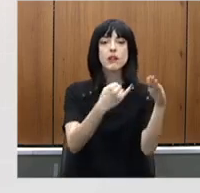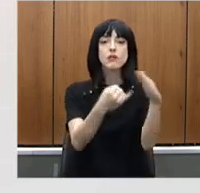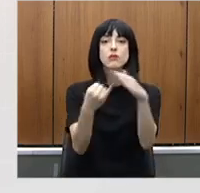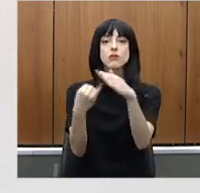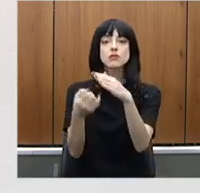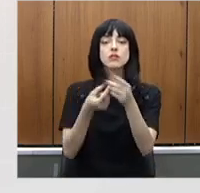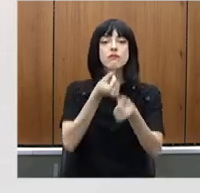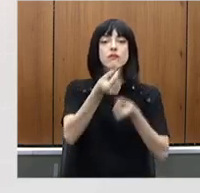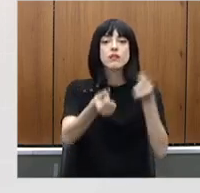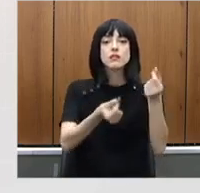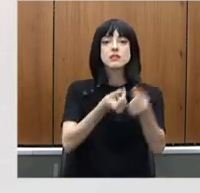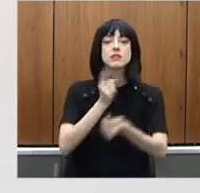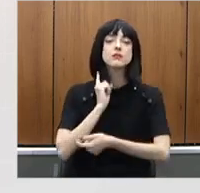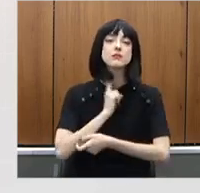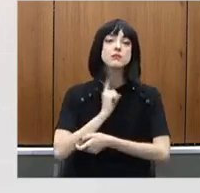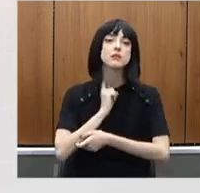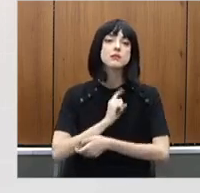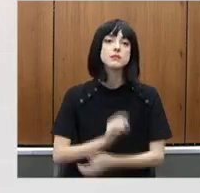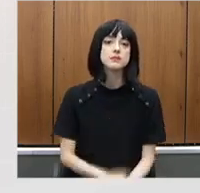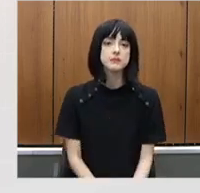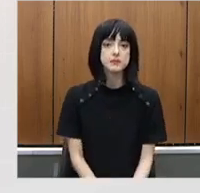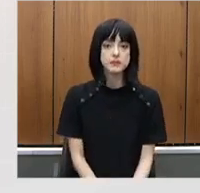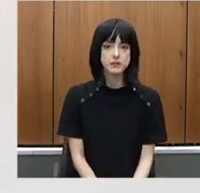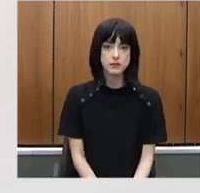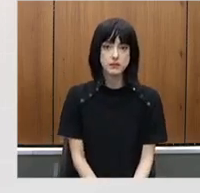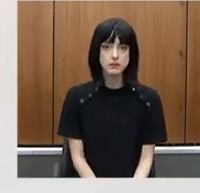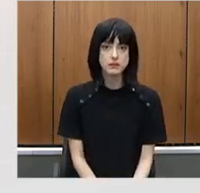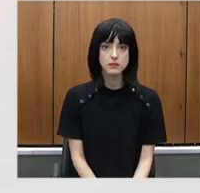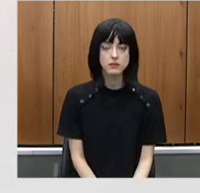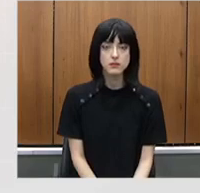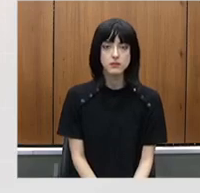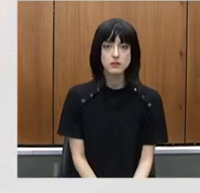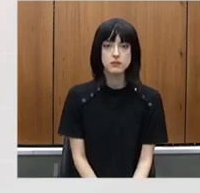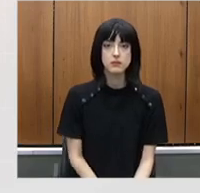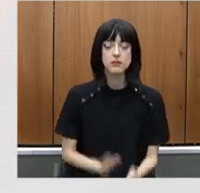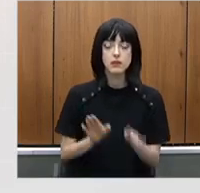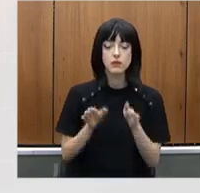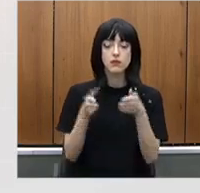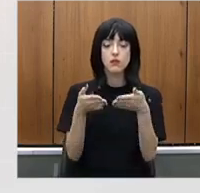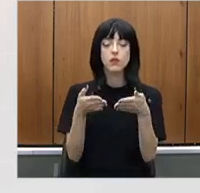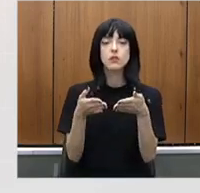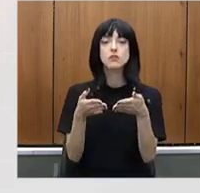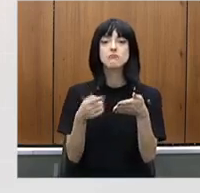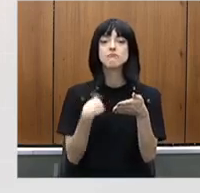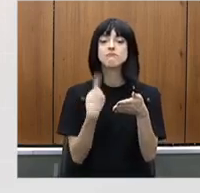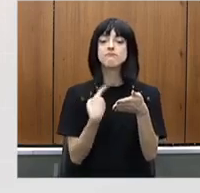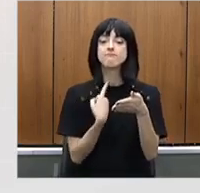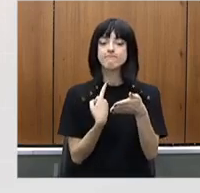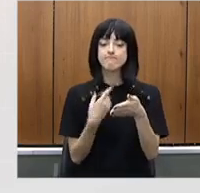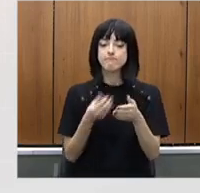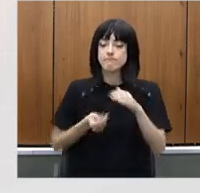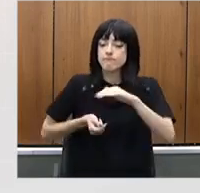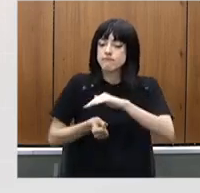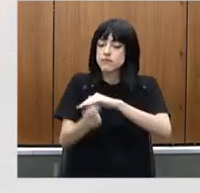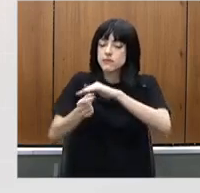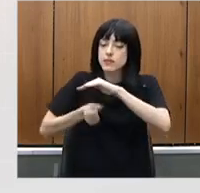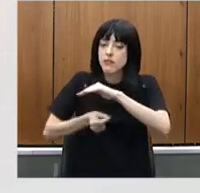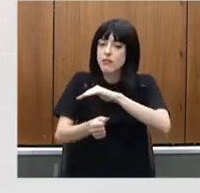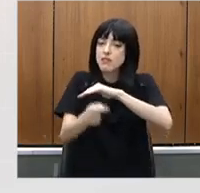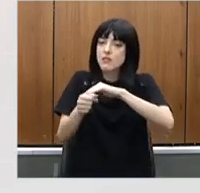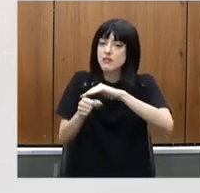foco né a convicção que nós temos é que a gente avançou nessa direção porque nós fortalecemos nós investimos né